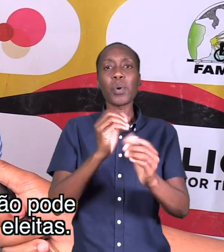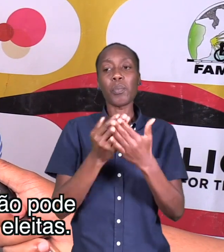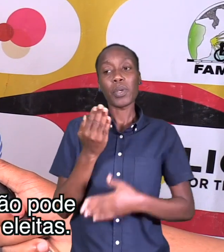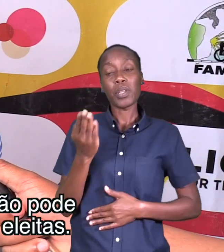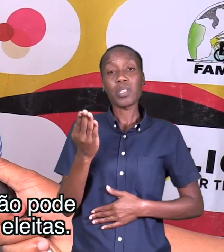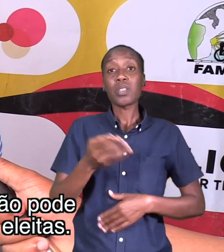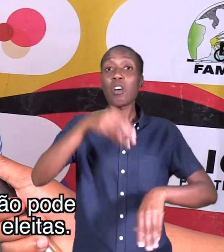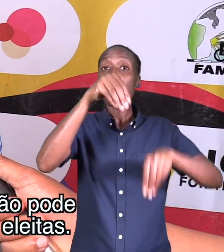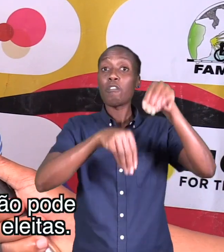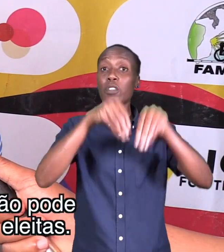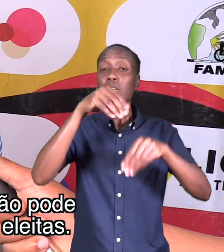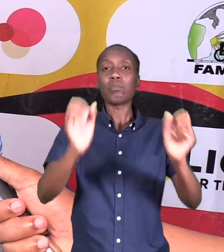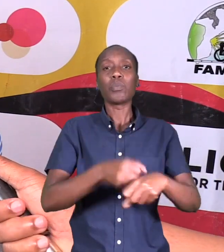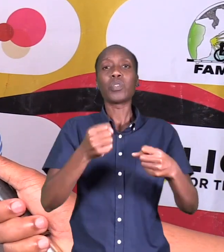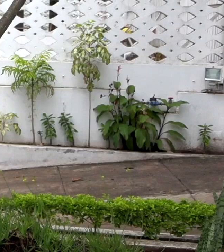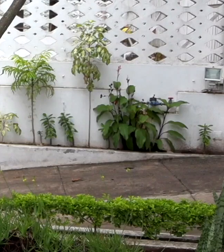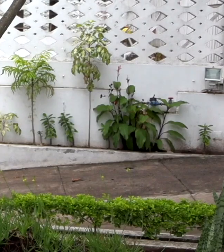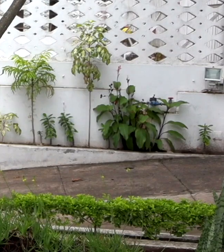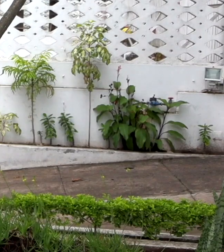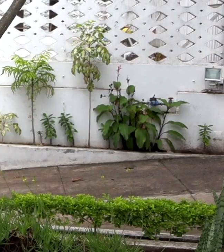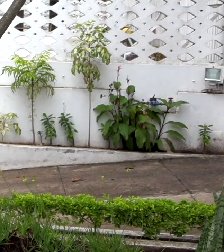não podem ser eleitas.